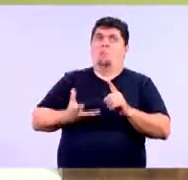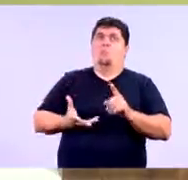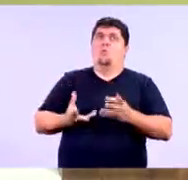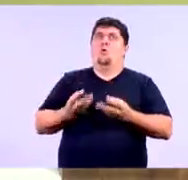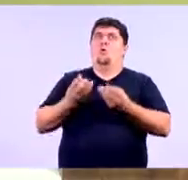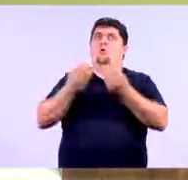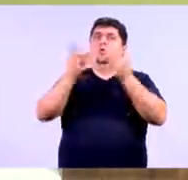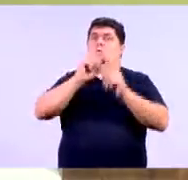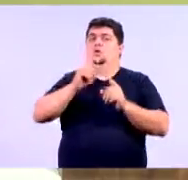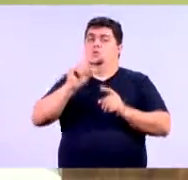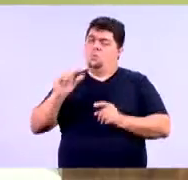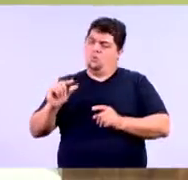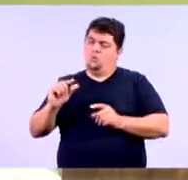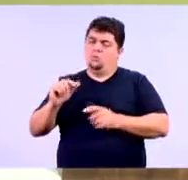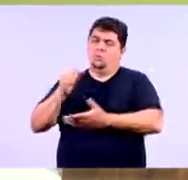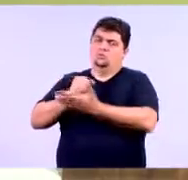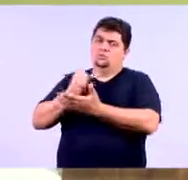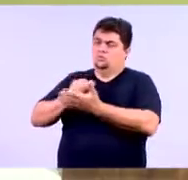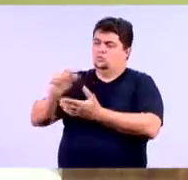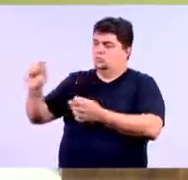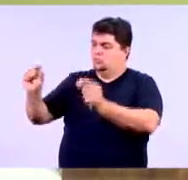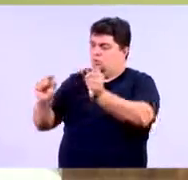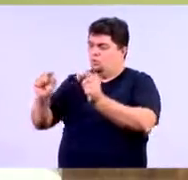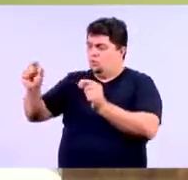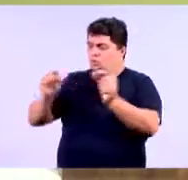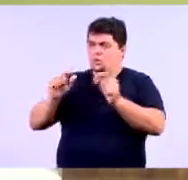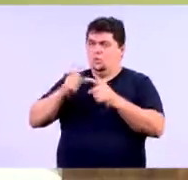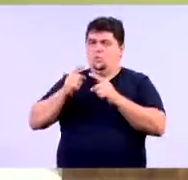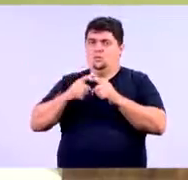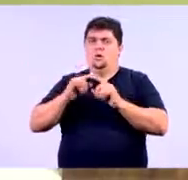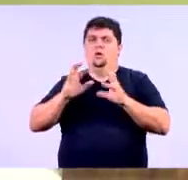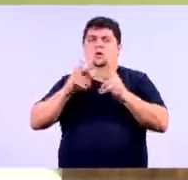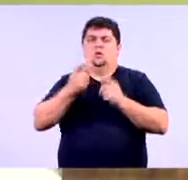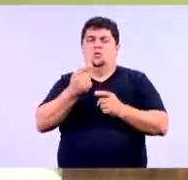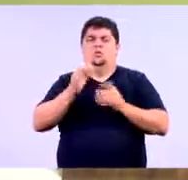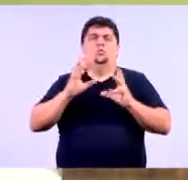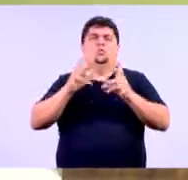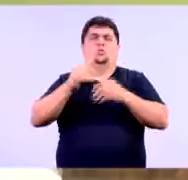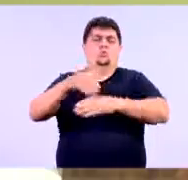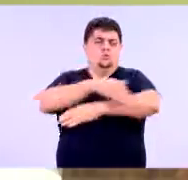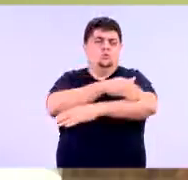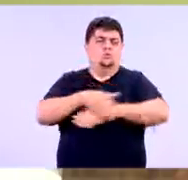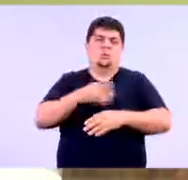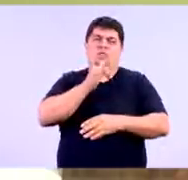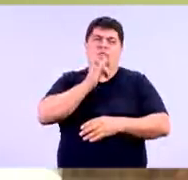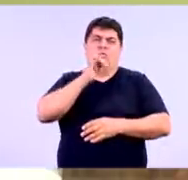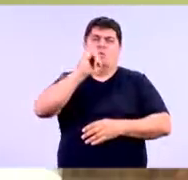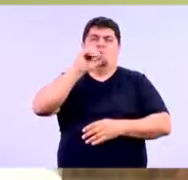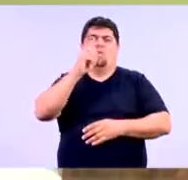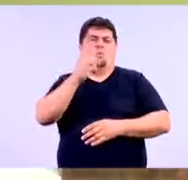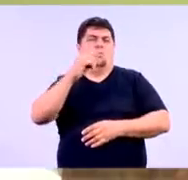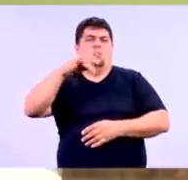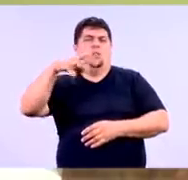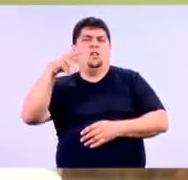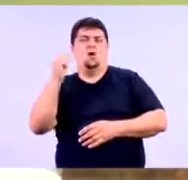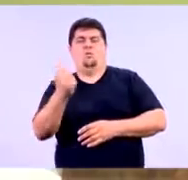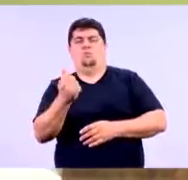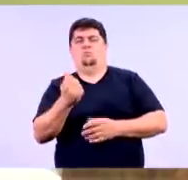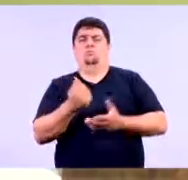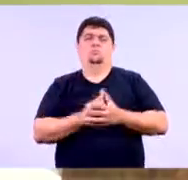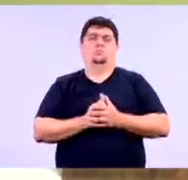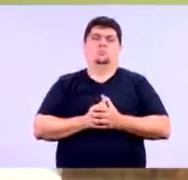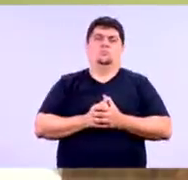Quais seriam esses limites? Primeiro, o valor total da obra. Então, se a obra custou R$1 milhão, como exemplo,